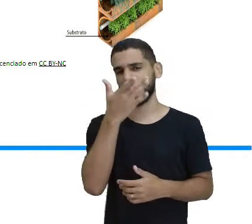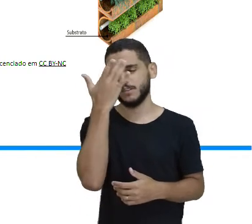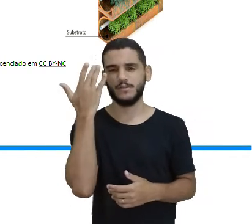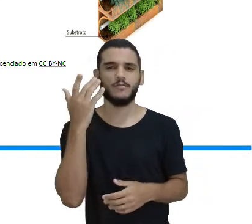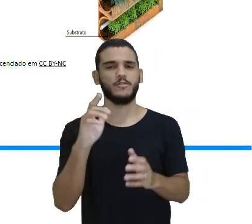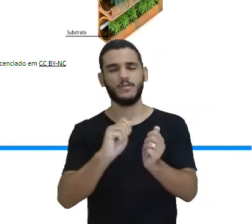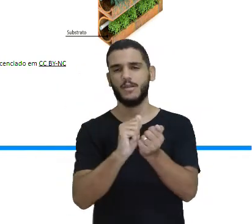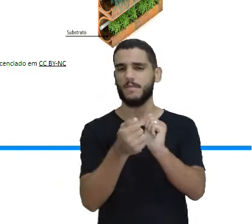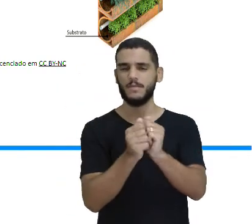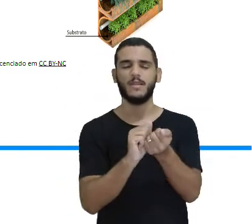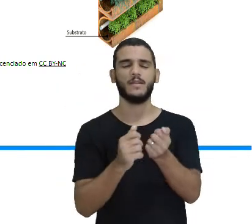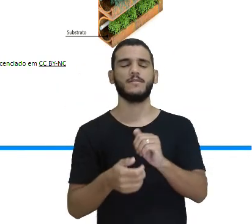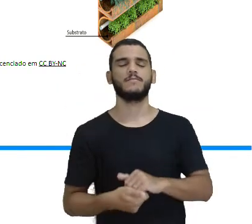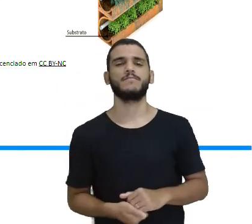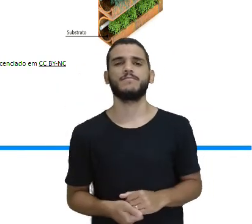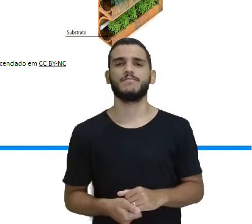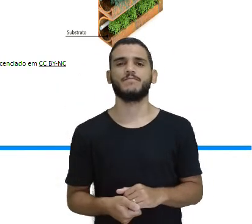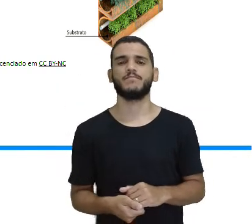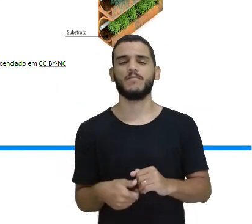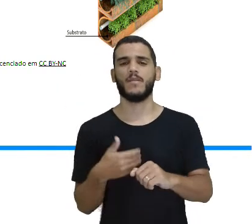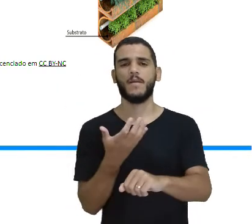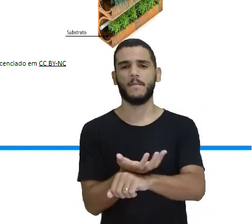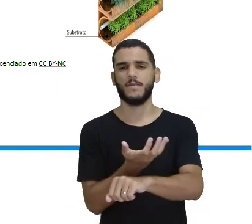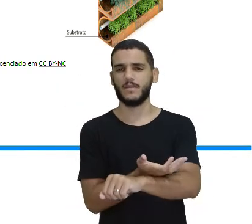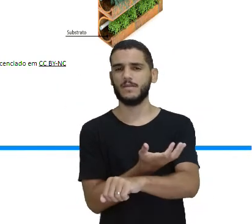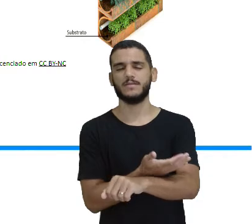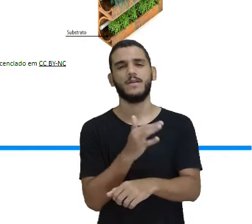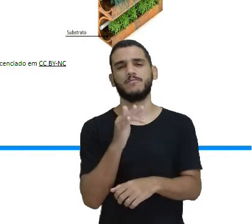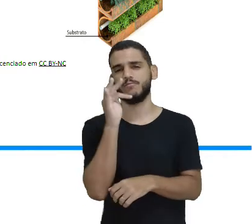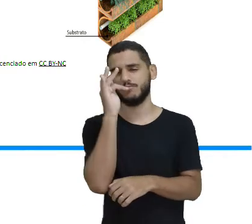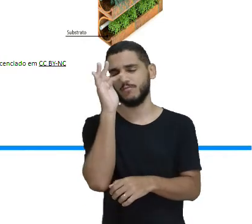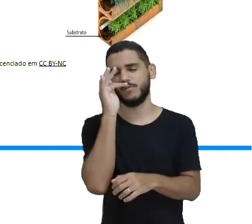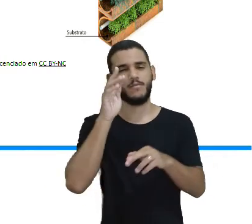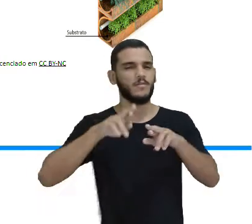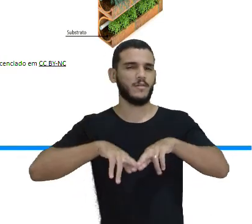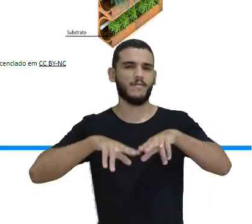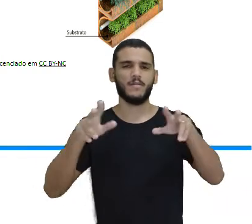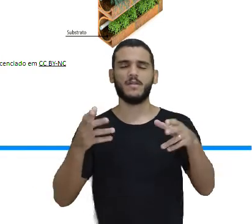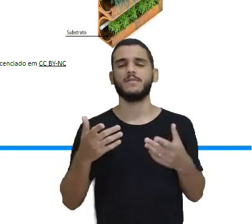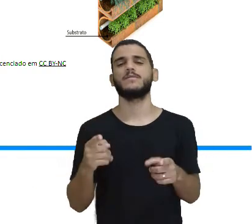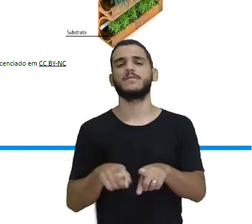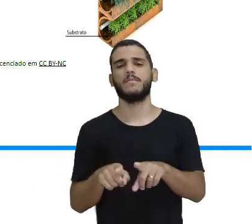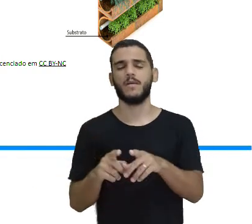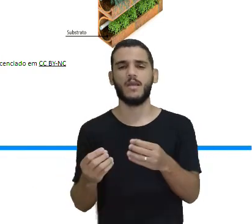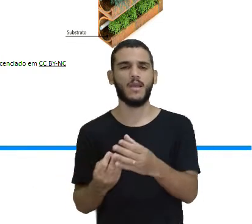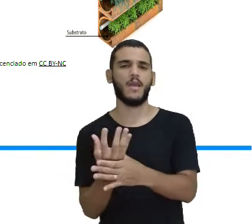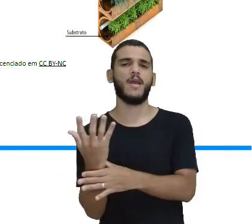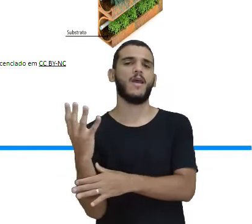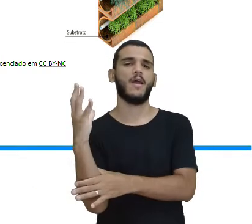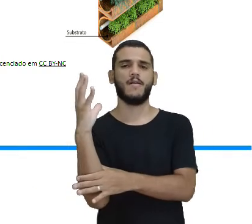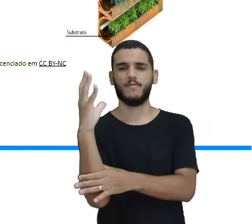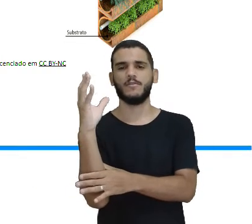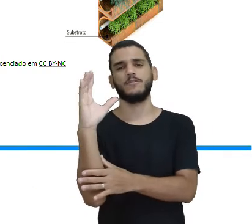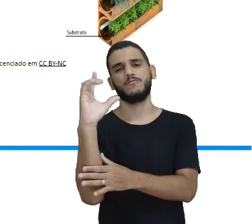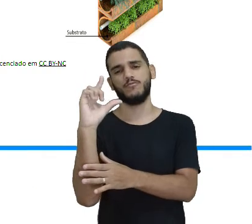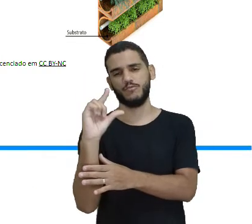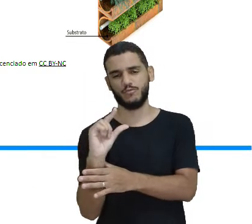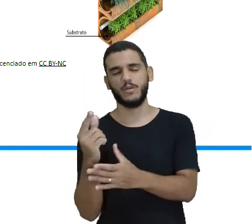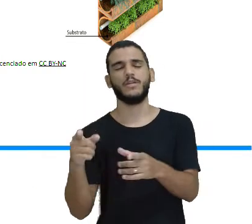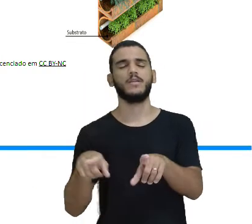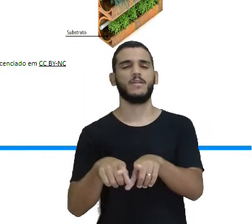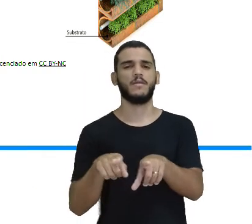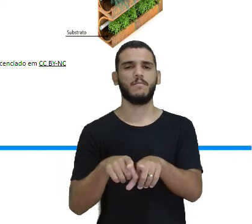de plantação de hortaliças, né? Árvores pequenas, ou até mesmo temperos,